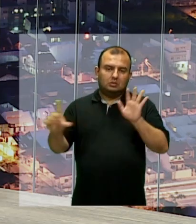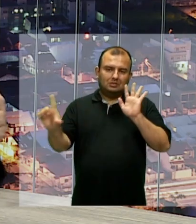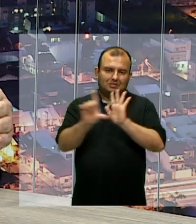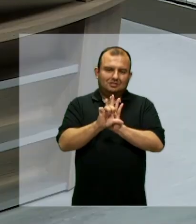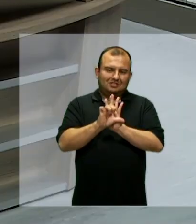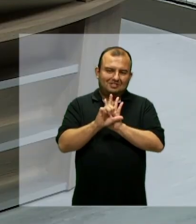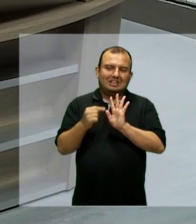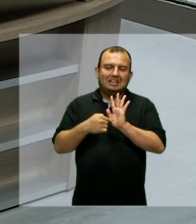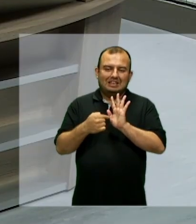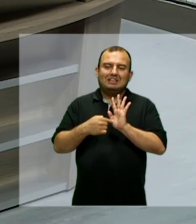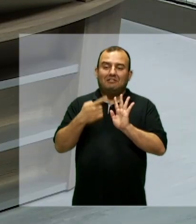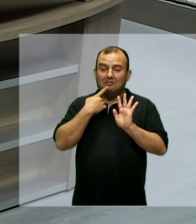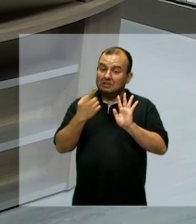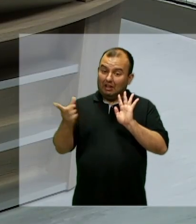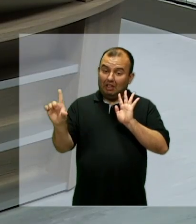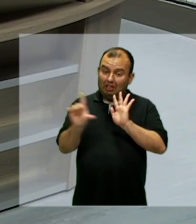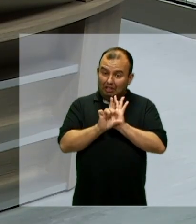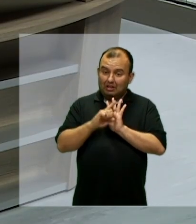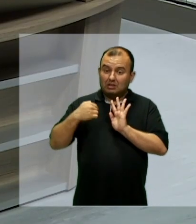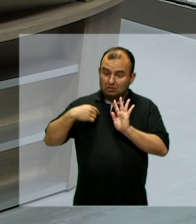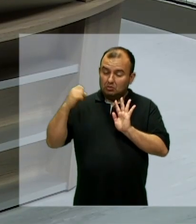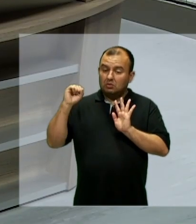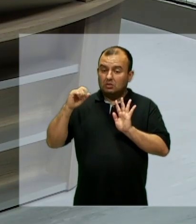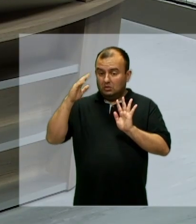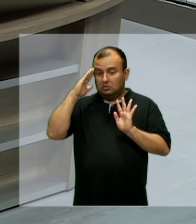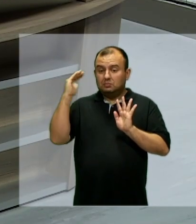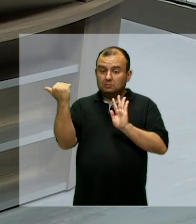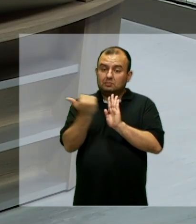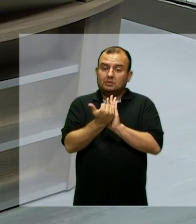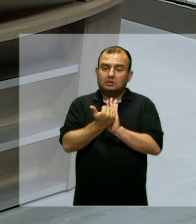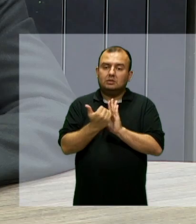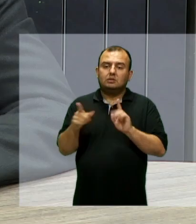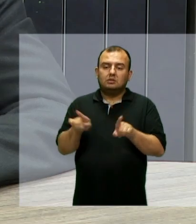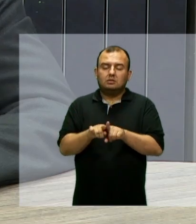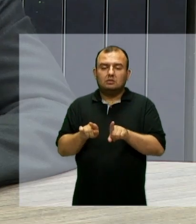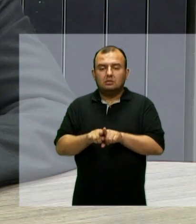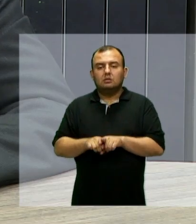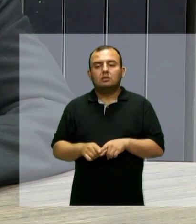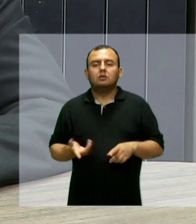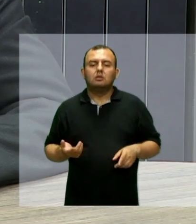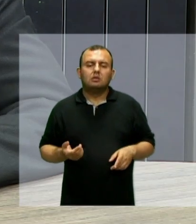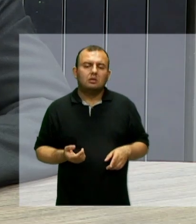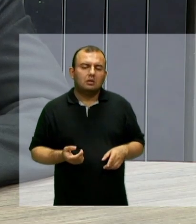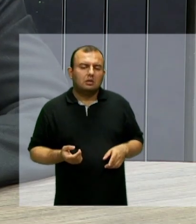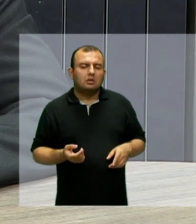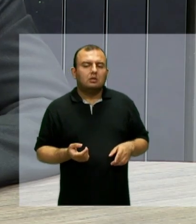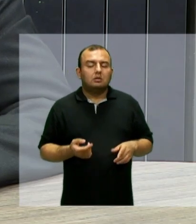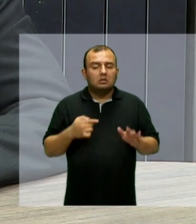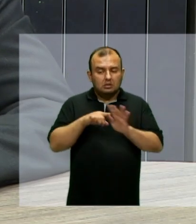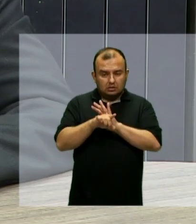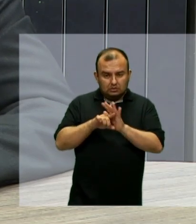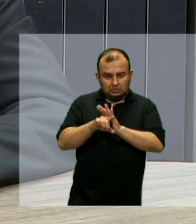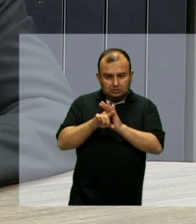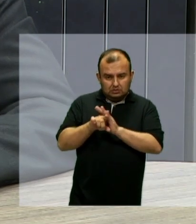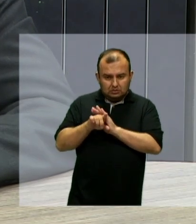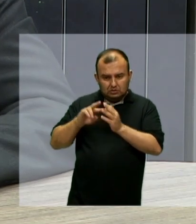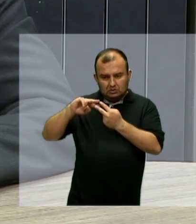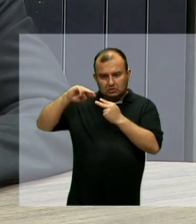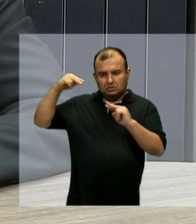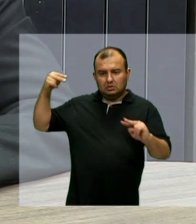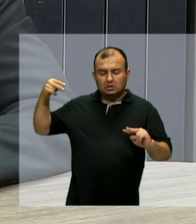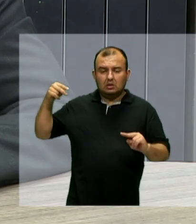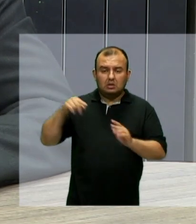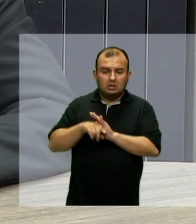lei. Mas está na lei mesmo. Está na lei. Né? Assim como até eu estava vendo agora, a pesquisa genética, que era um exame